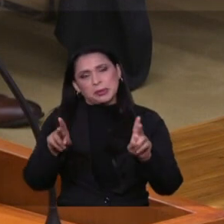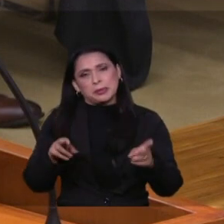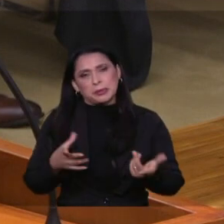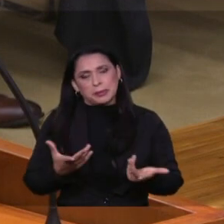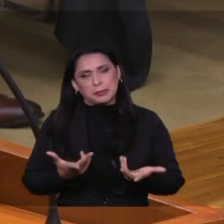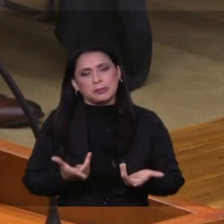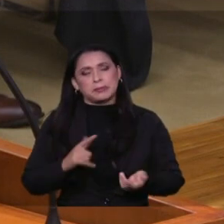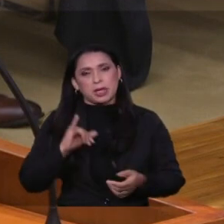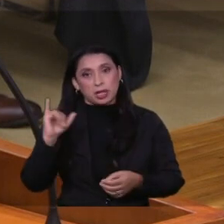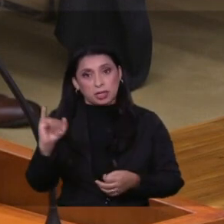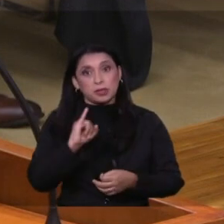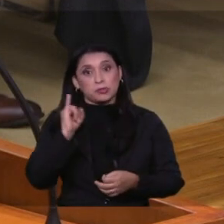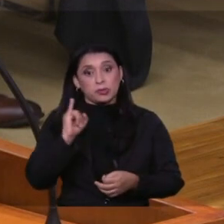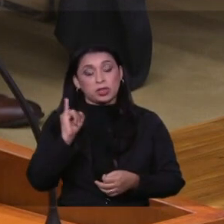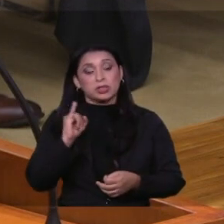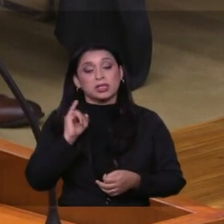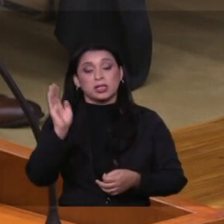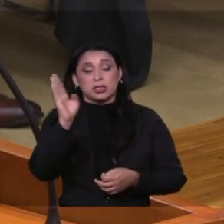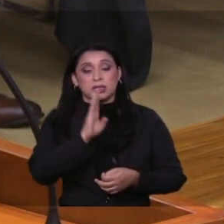ambiental no Brasil. Inclusive,